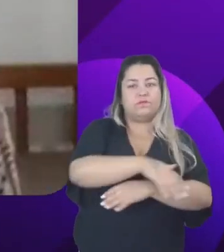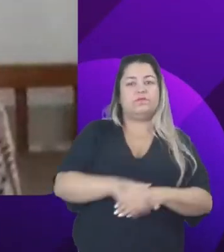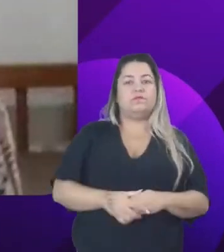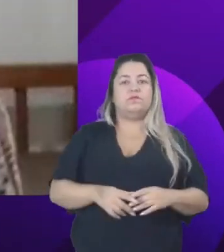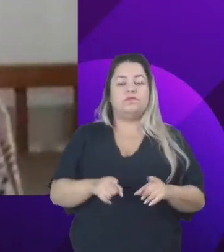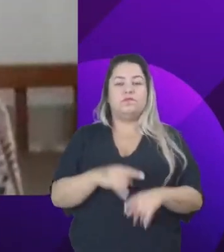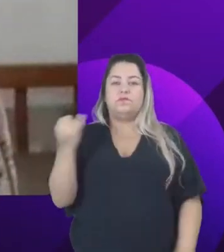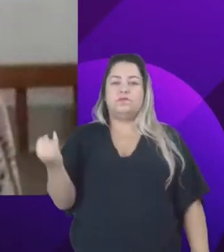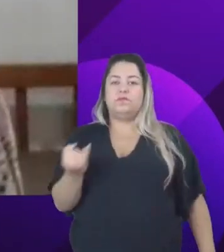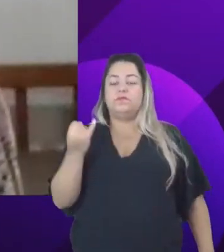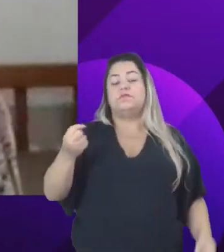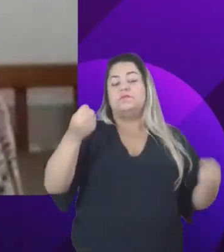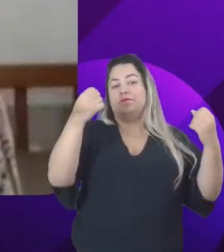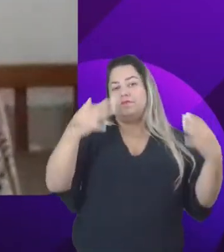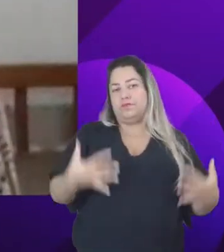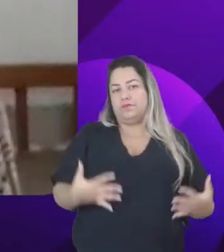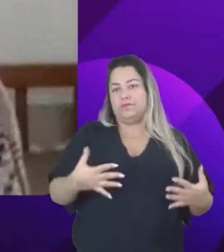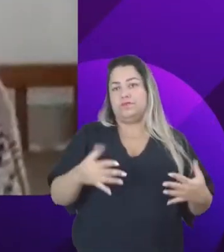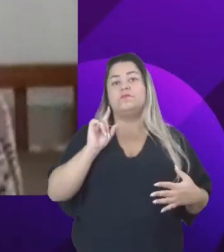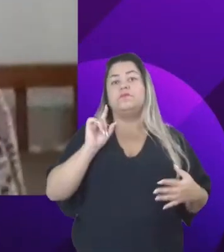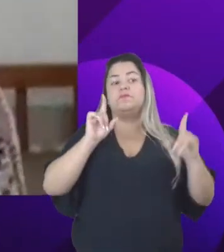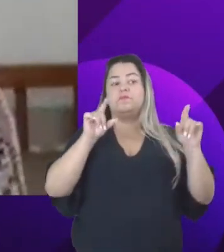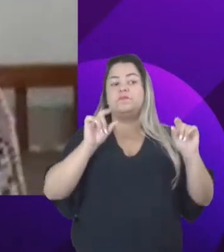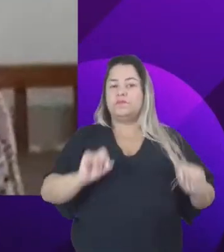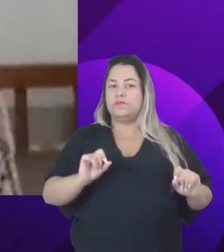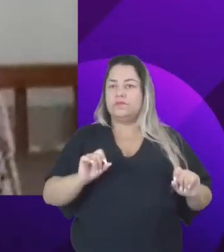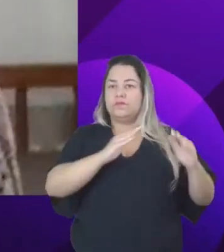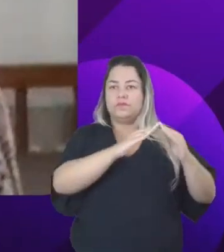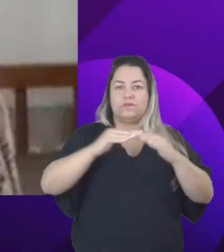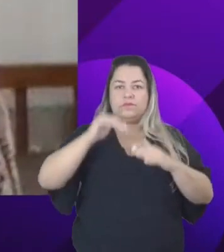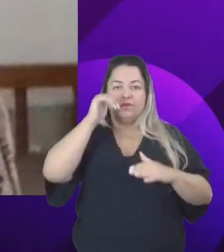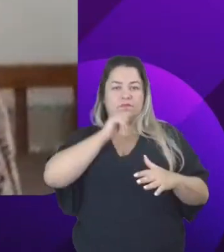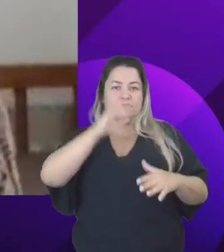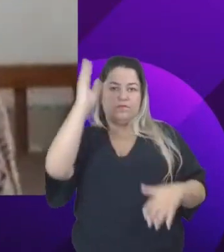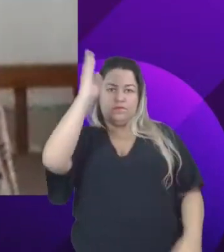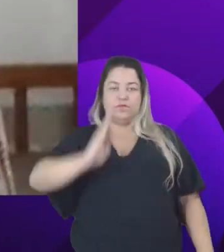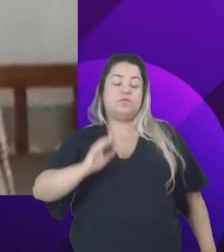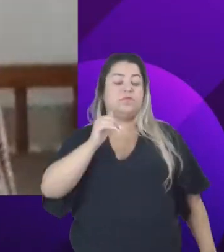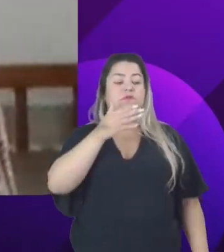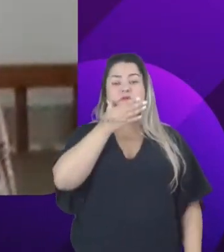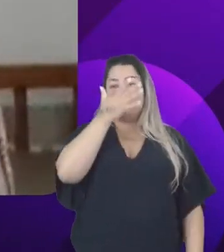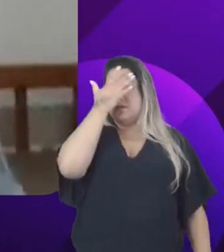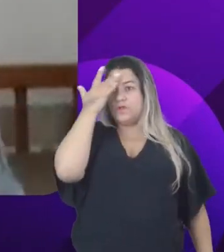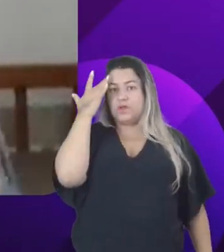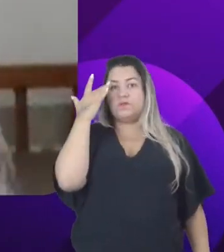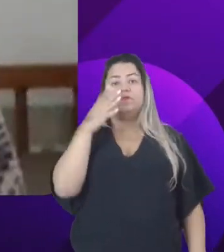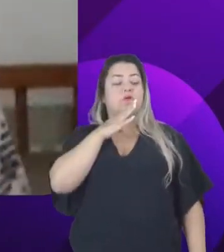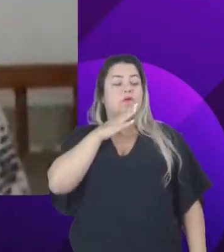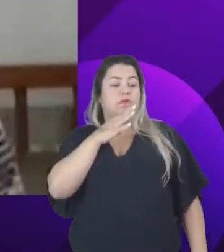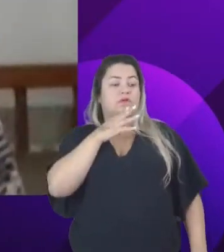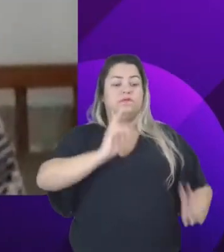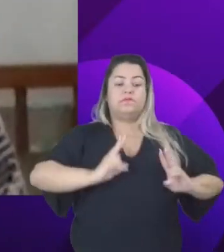eu explicar o que é a Casa da Mulher Brasileira. Muitas pessoas conhecem, mas acho que é sempre